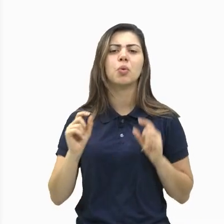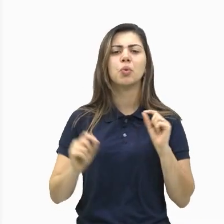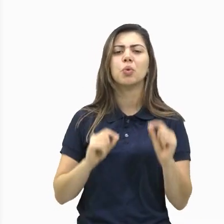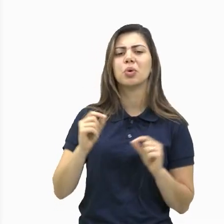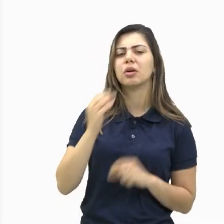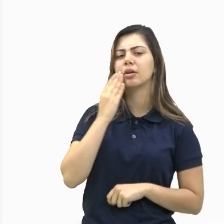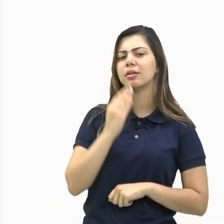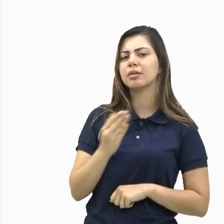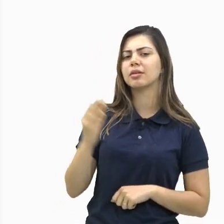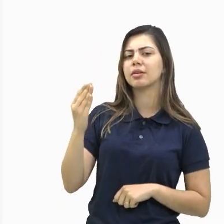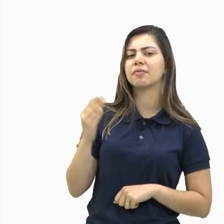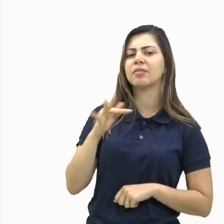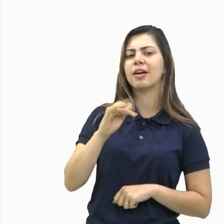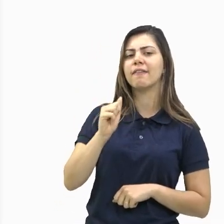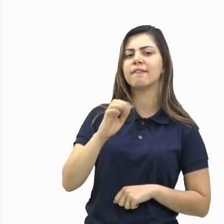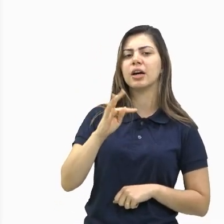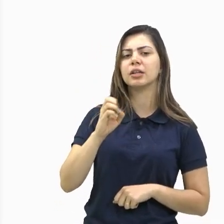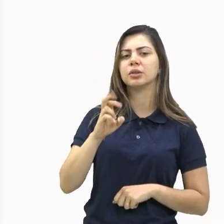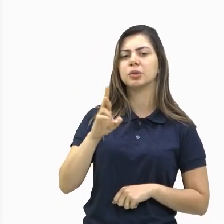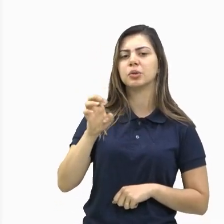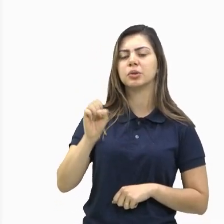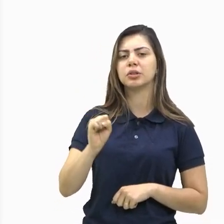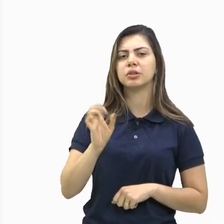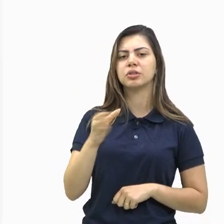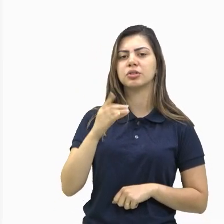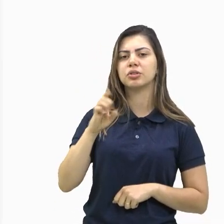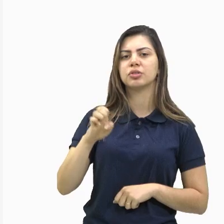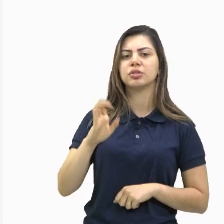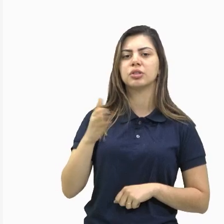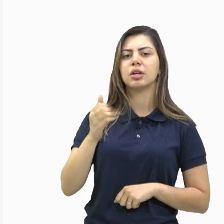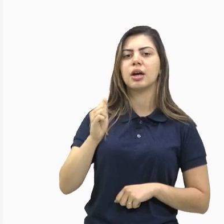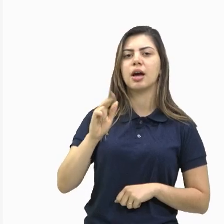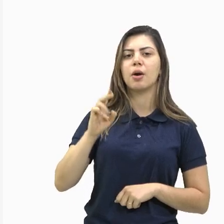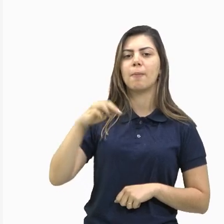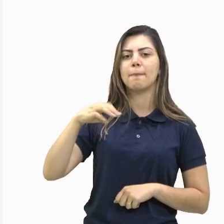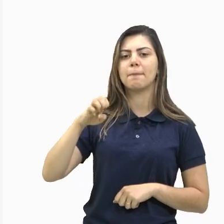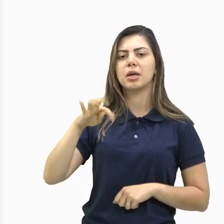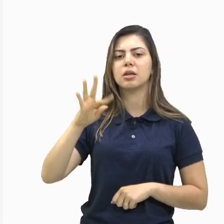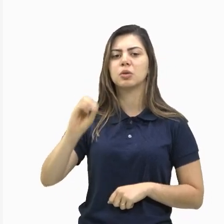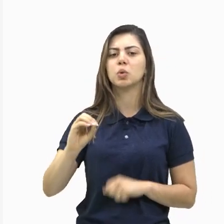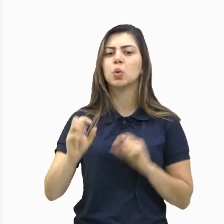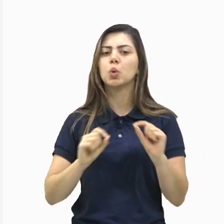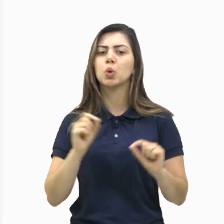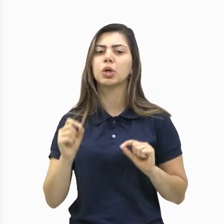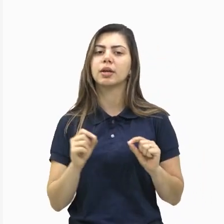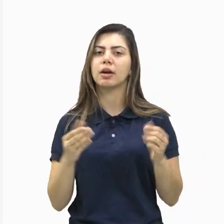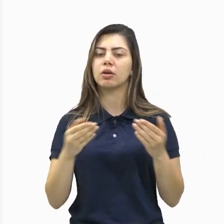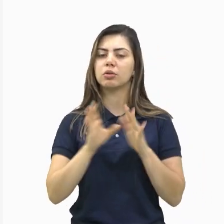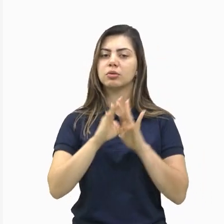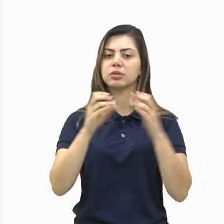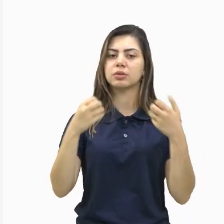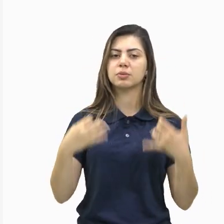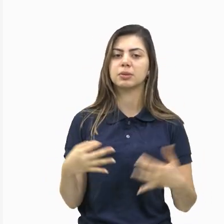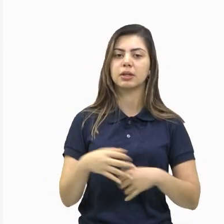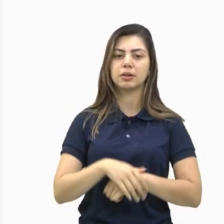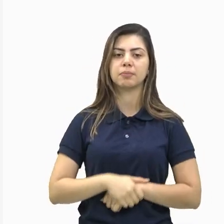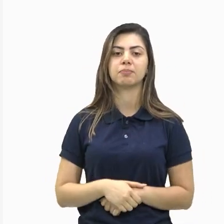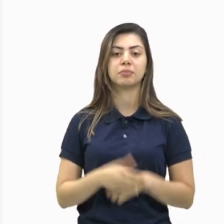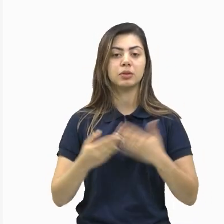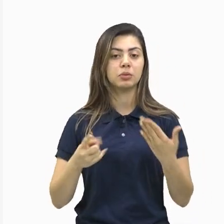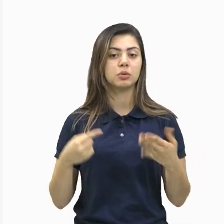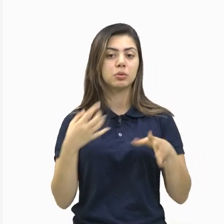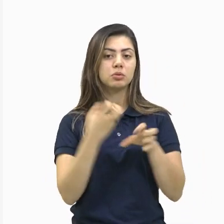aumento, fatores de aumento? Bom, alunos, para calcular um fator de aumento, olha aqui o que diz a definição. Para calcular um fator de